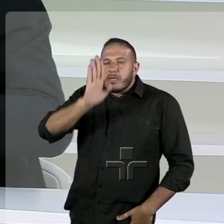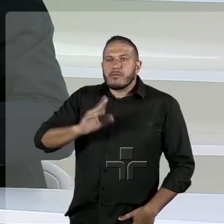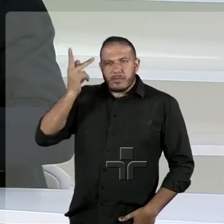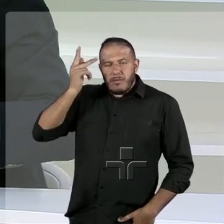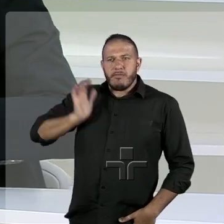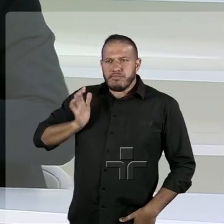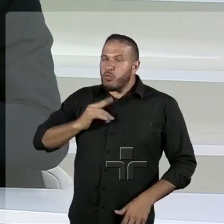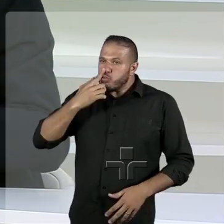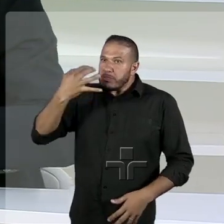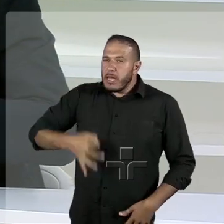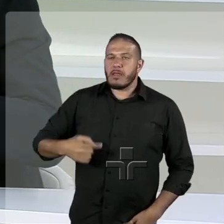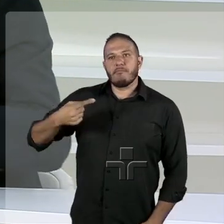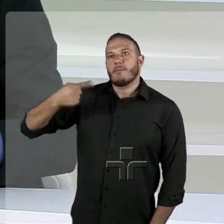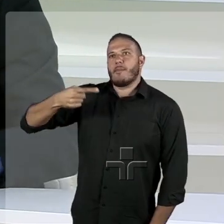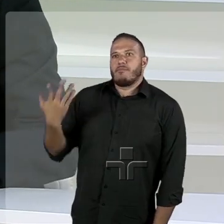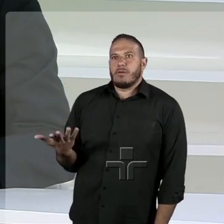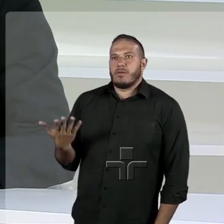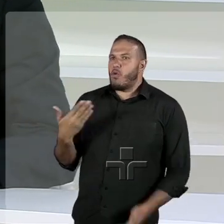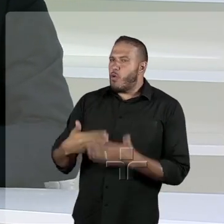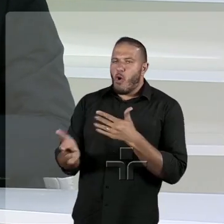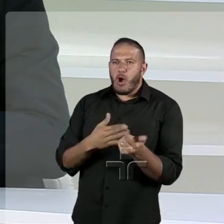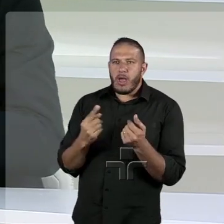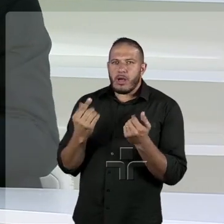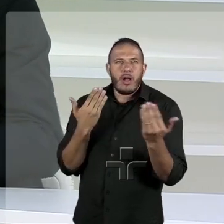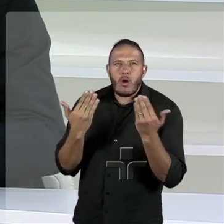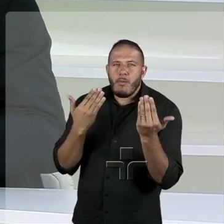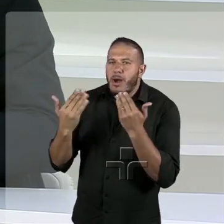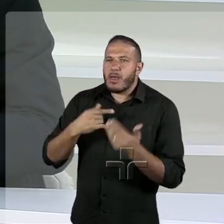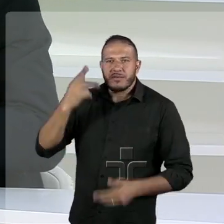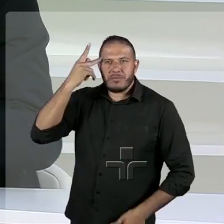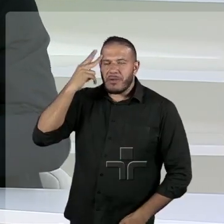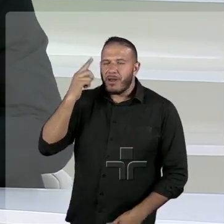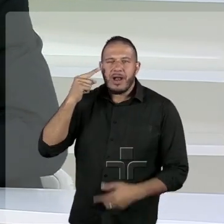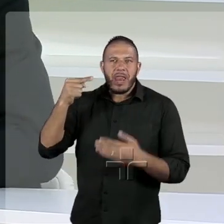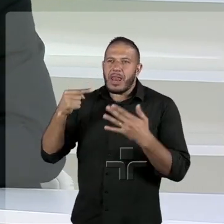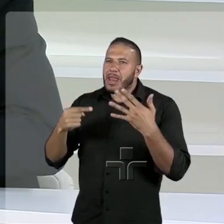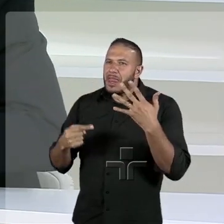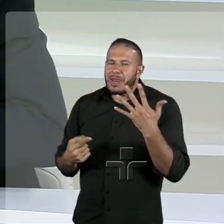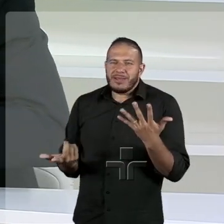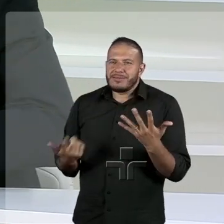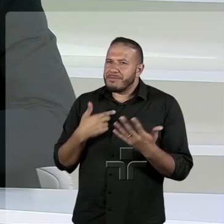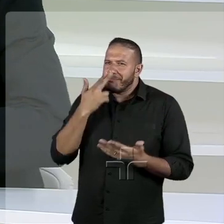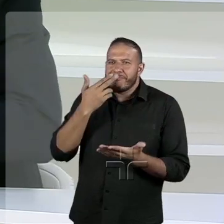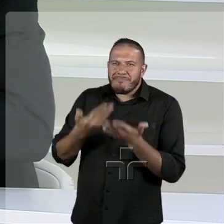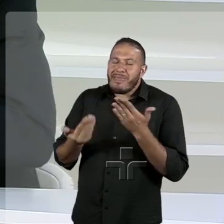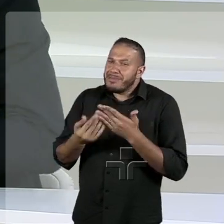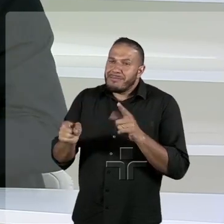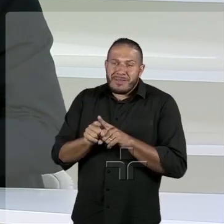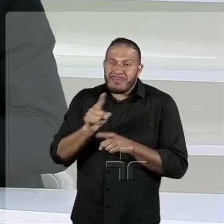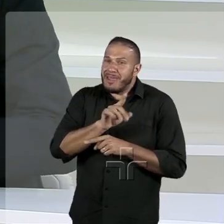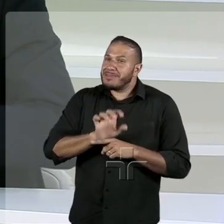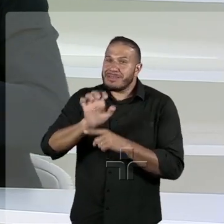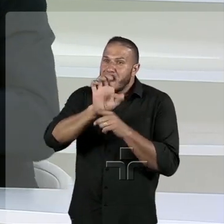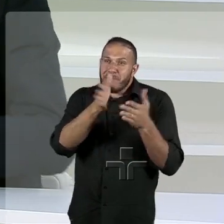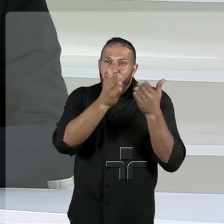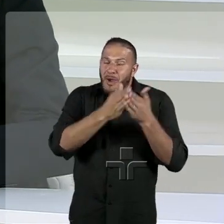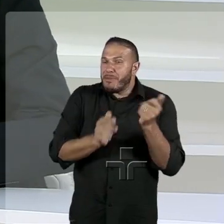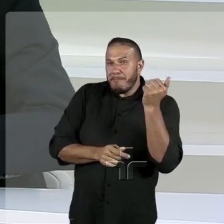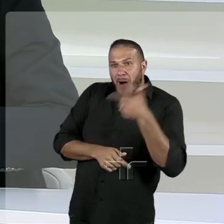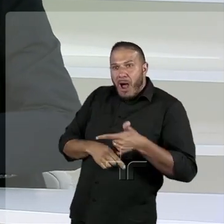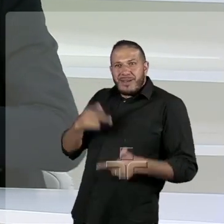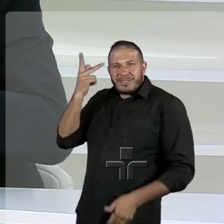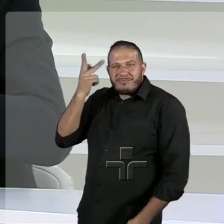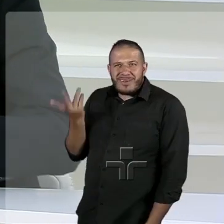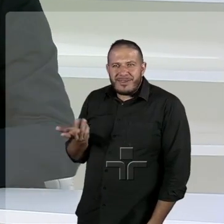deveria estar em primeiro lugar em qualquer medição da educação, está longe disso, está perdendo, inclusive, para estados mais pobres. O senhor que